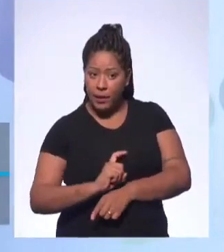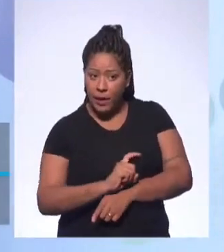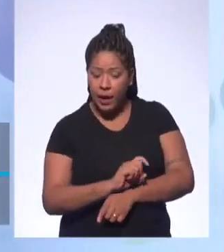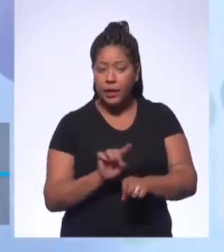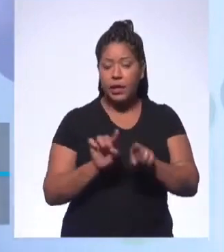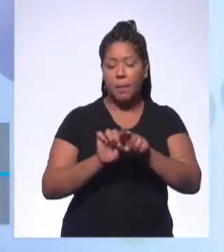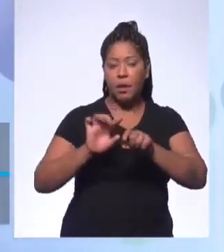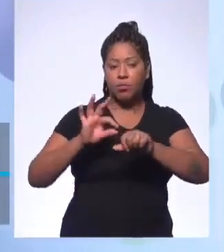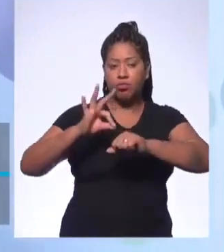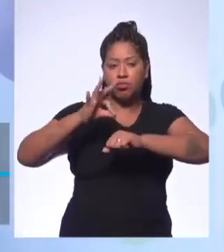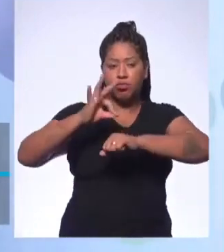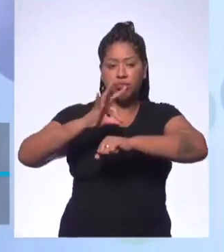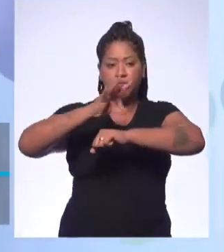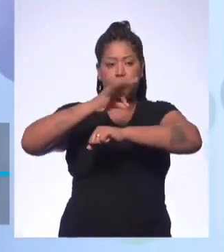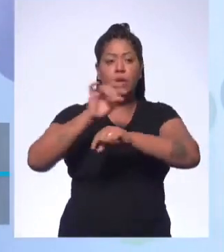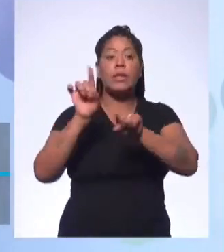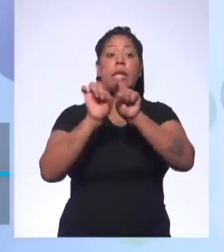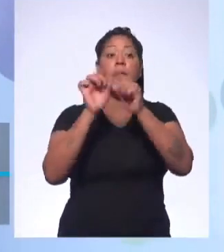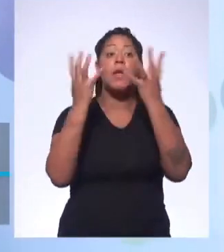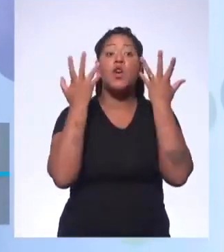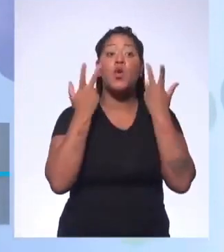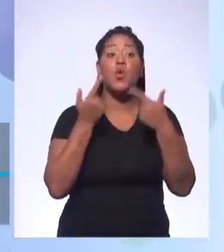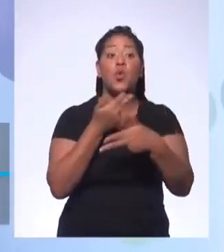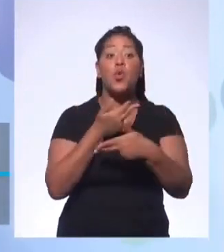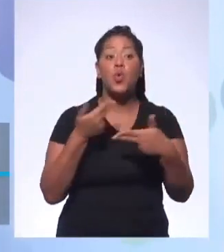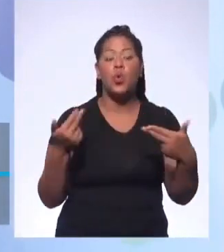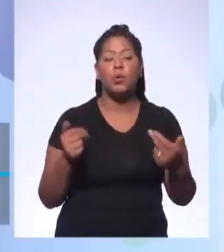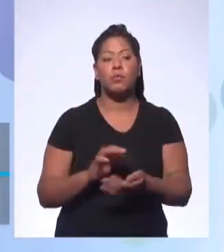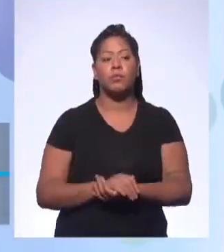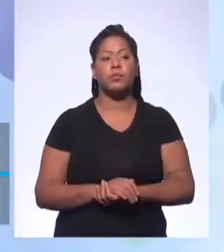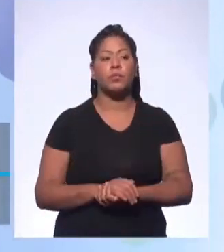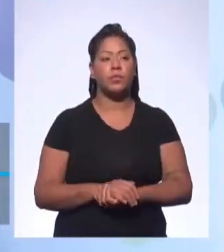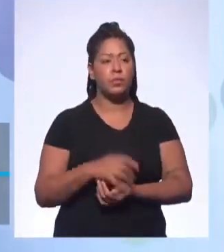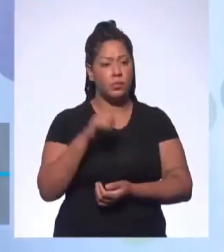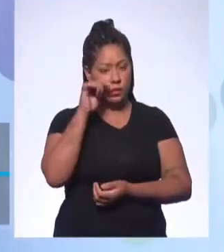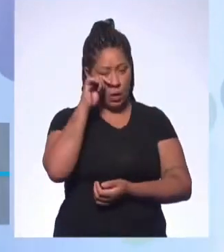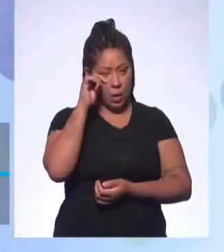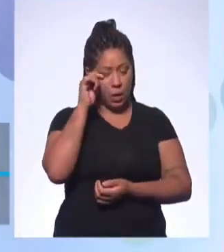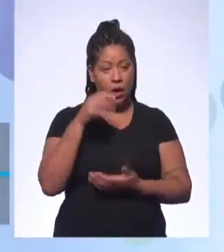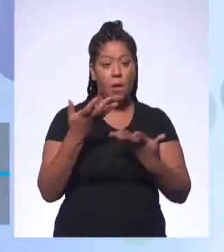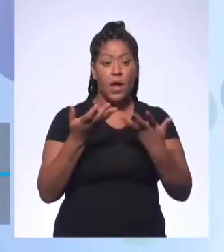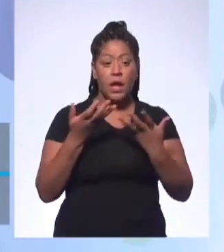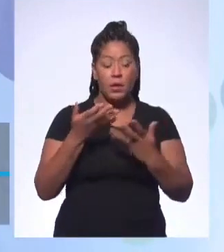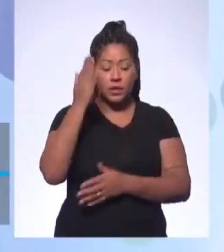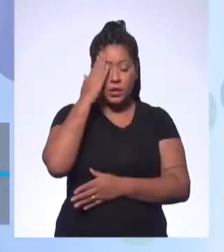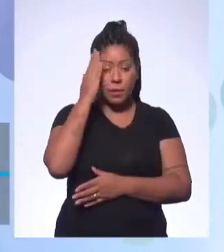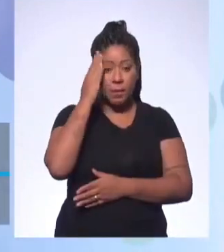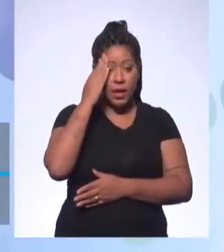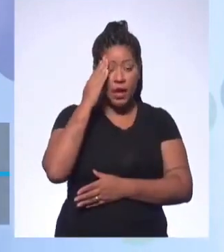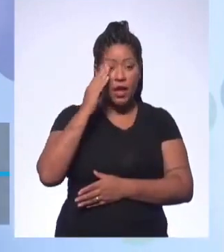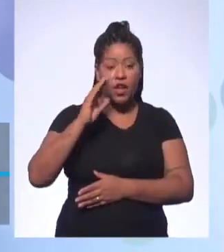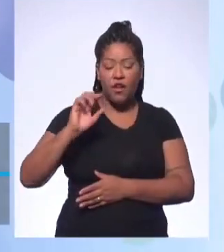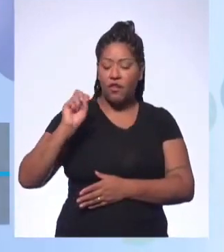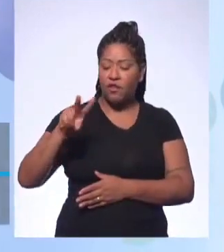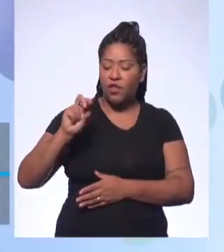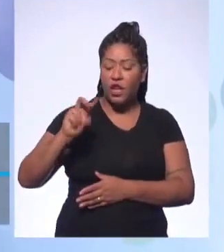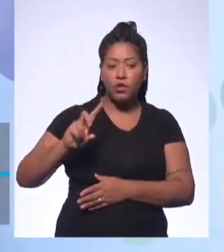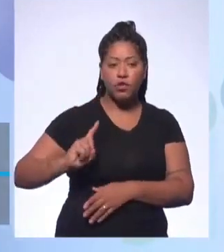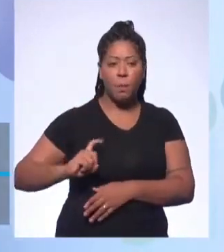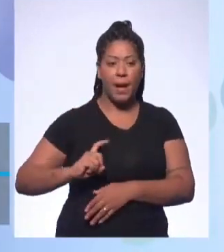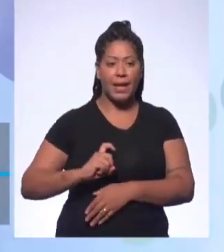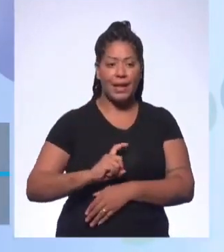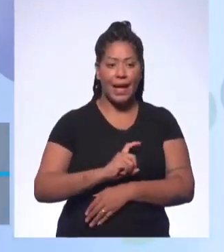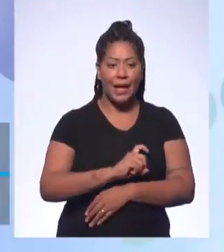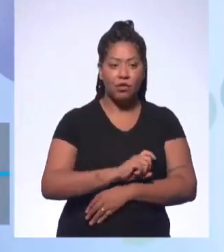protozoário, animal. Então, esse é o nosso próximo chat. Eu quero saber aí qual é a diferença entre vírus, bactéria